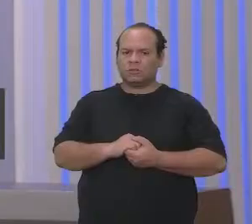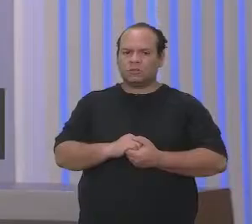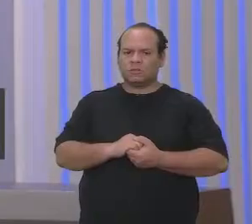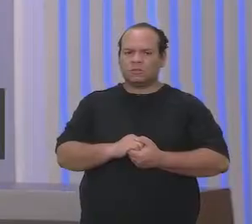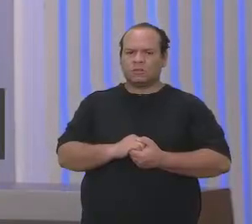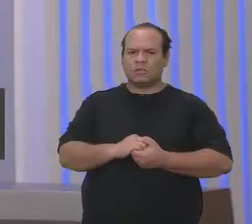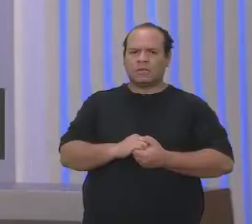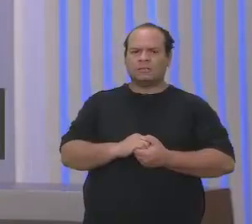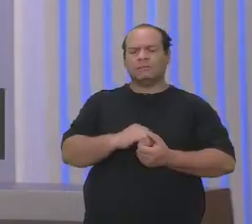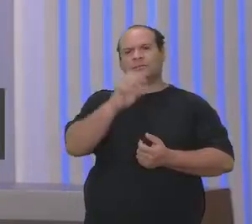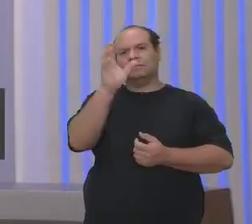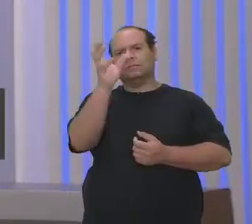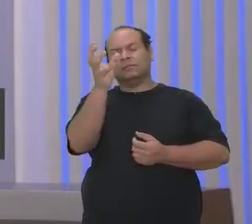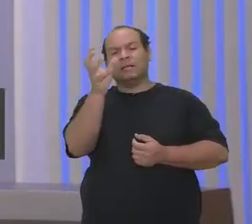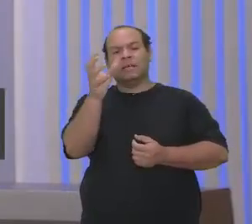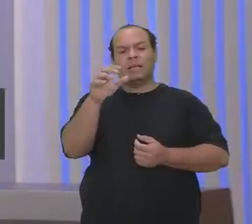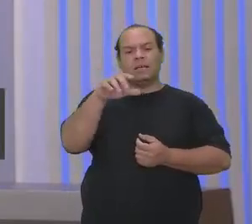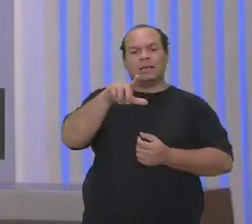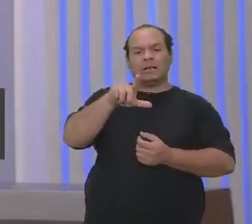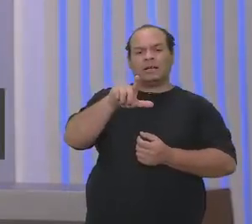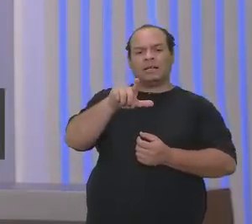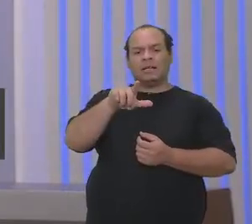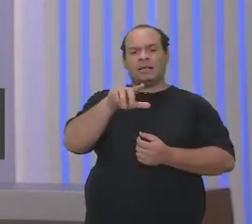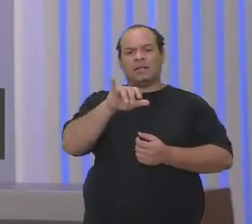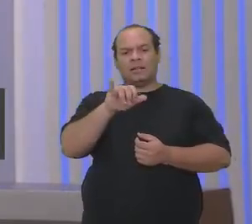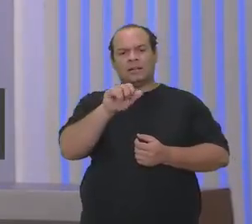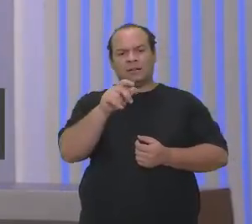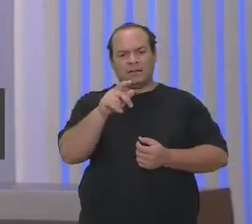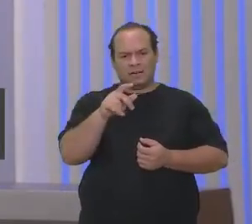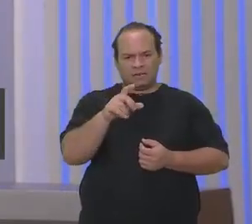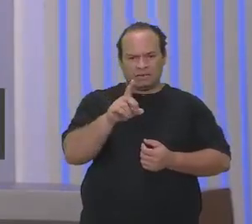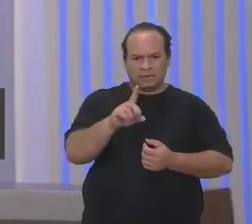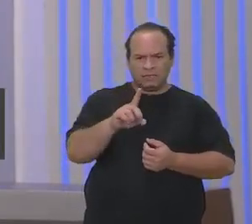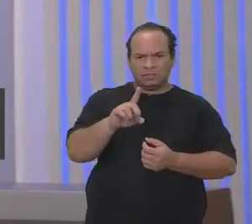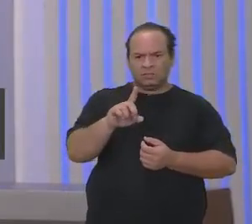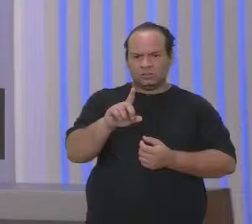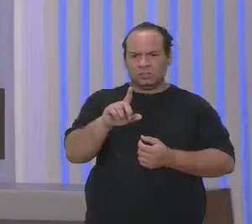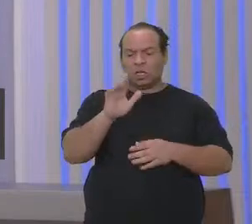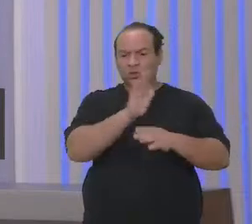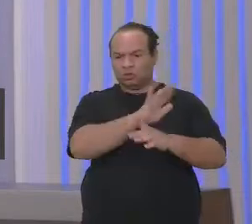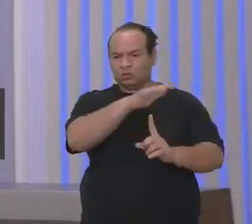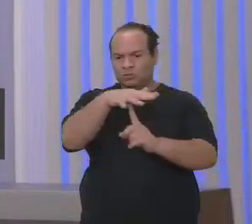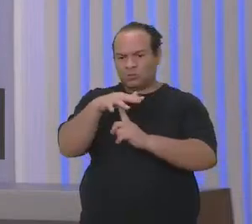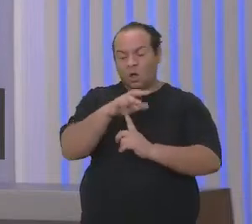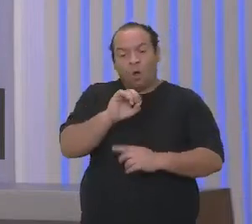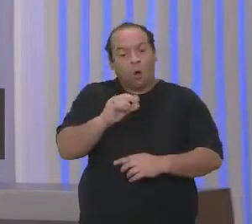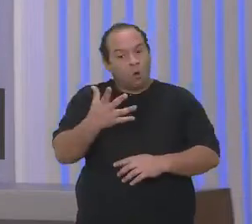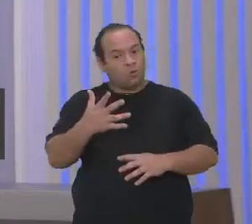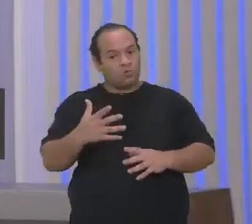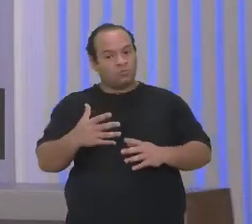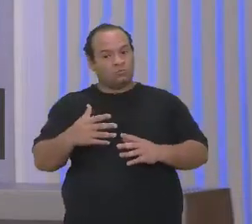de LED solares ajudam o meio ambiente ou na conta? E aí?